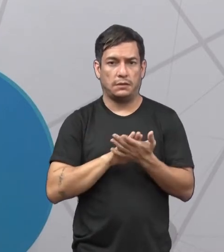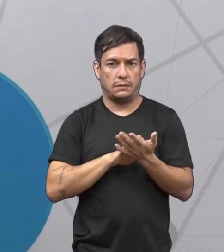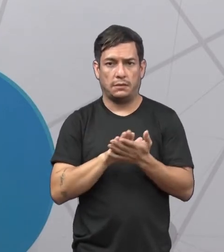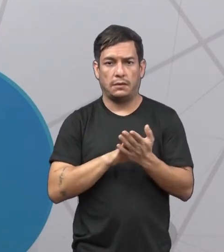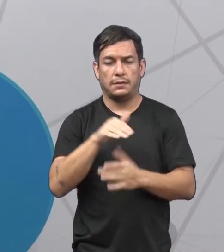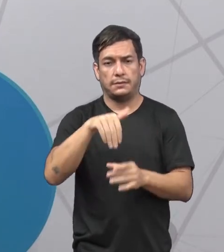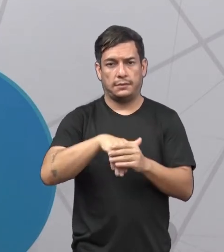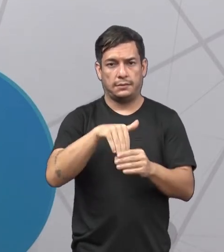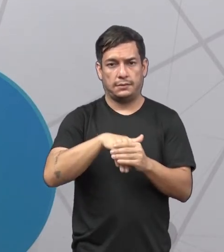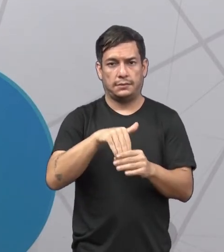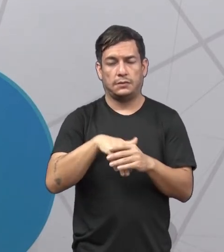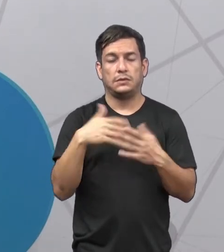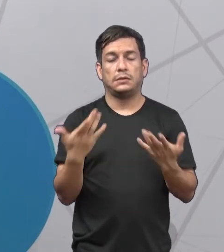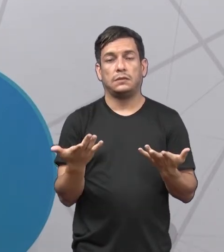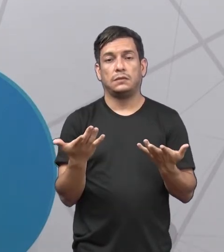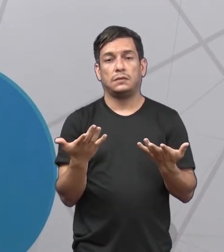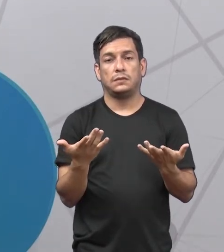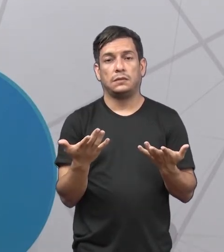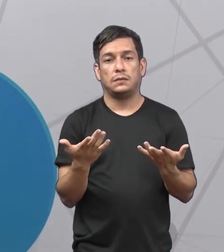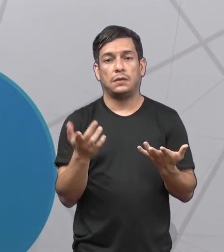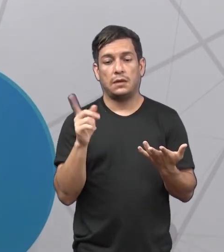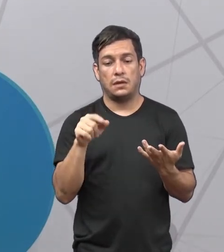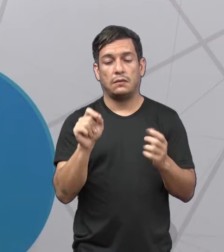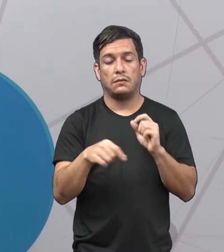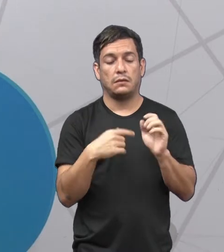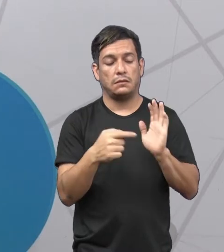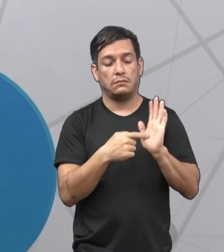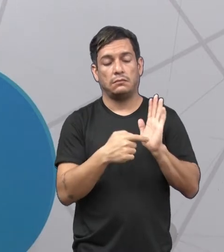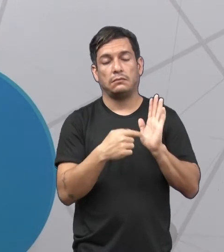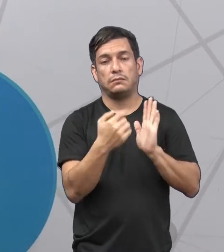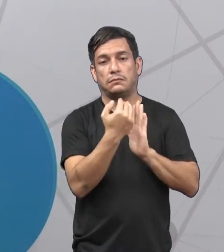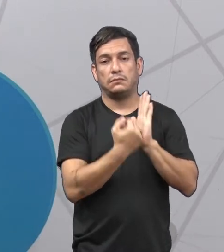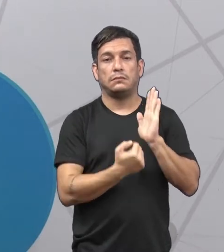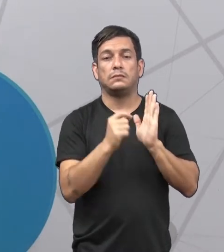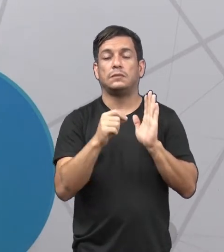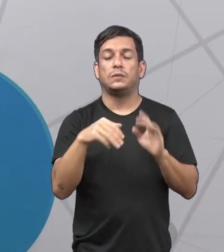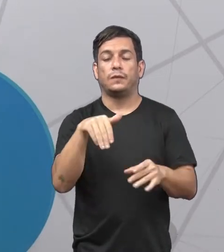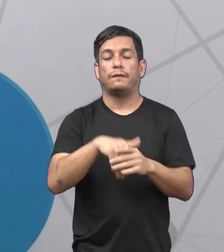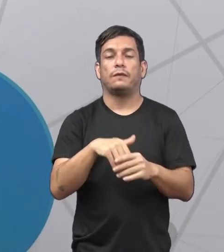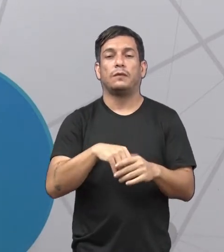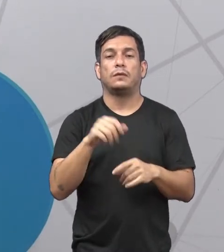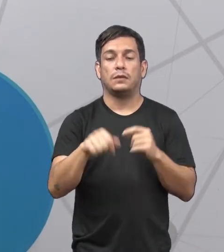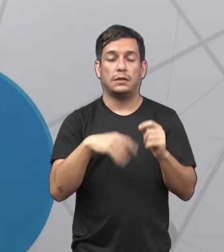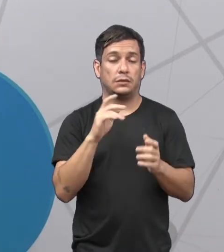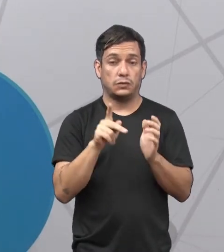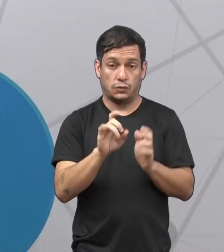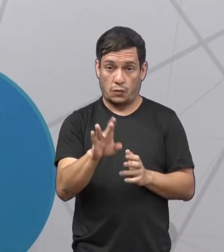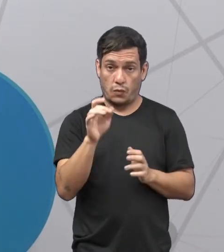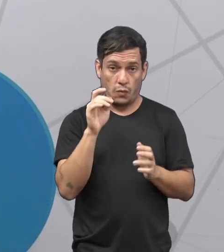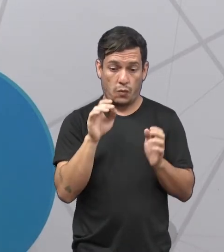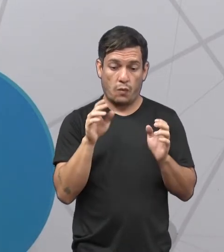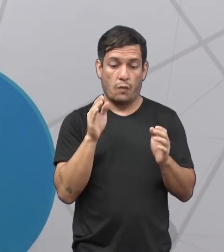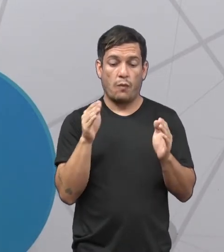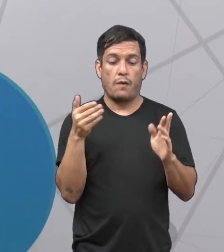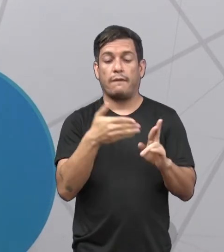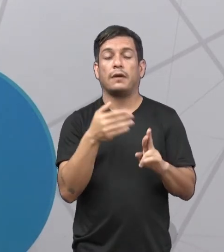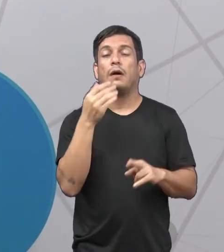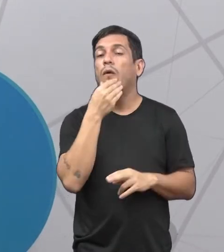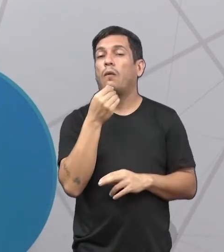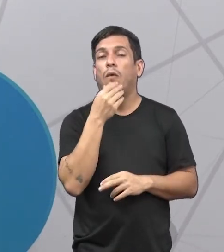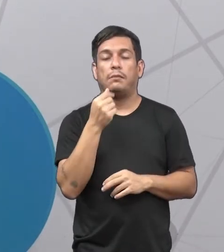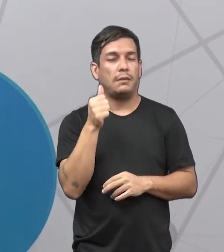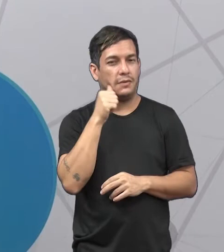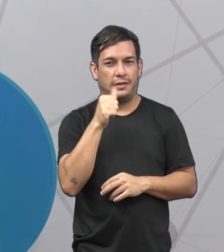das eleições, então ficou estabelecido que o voto seria masculino, tá? E as mulheres não